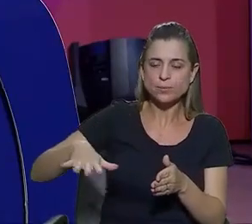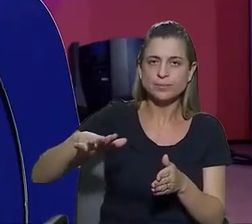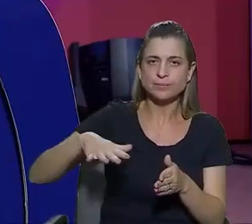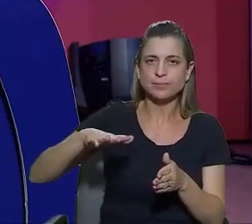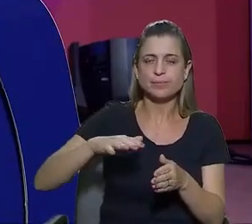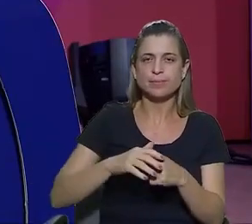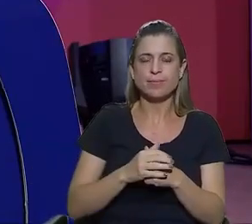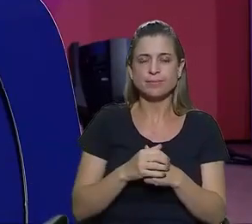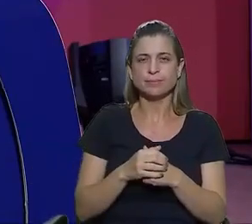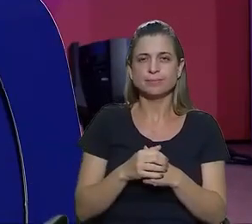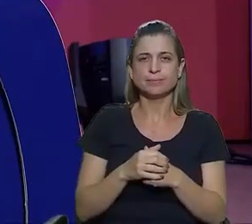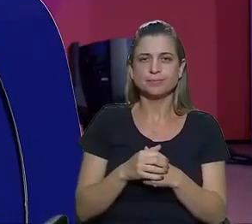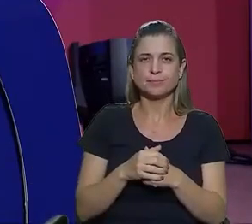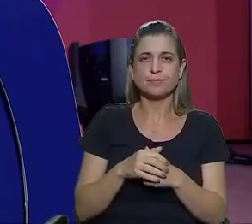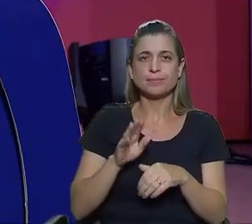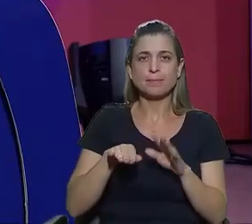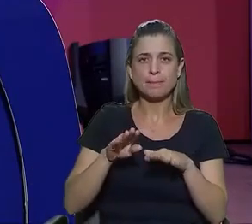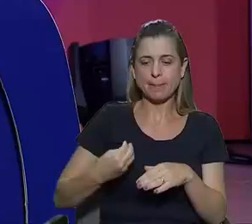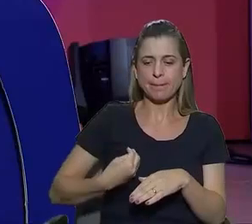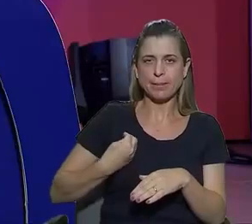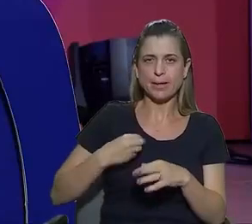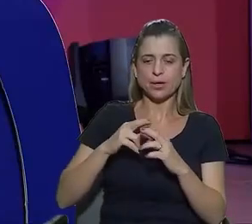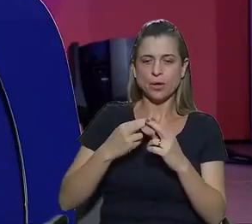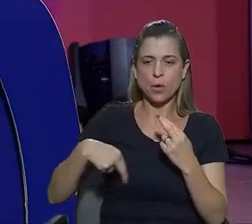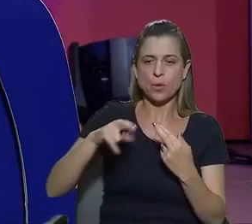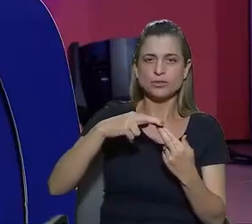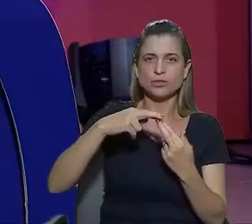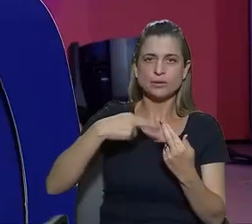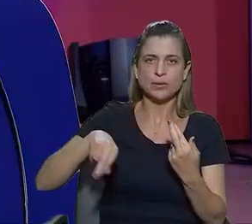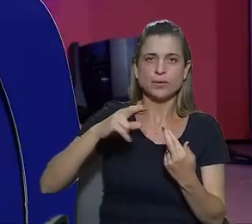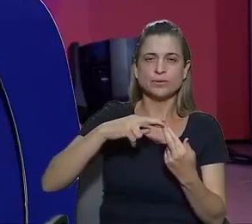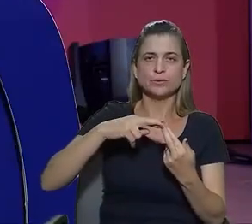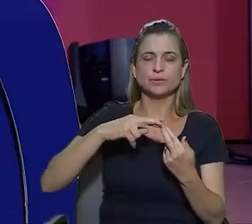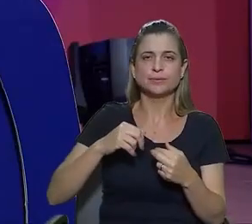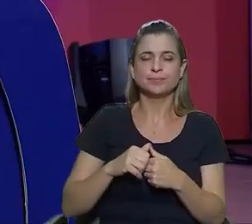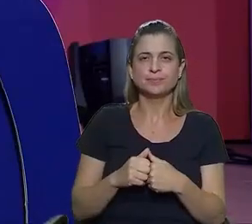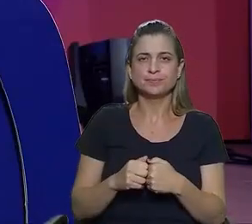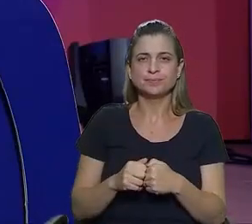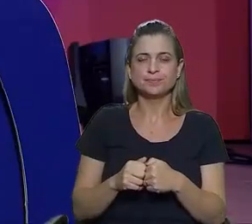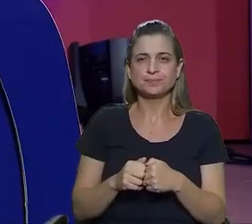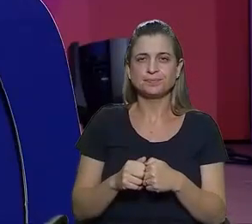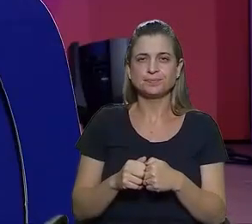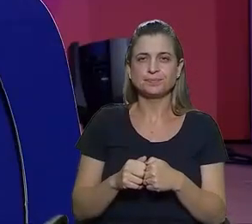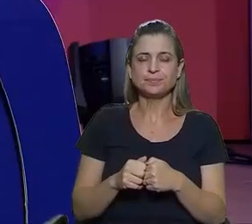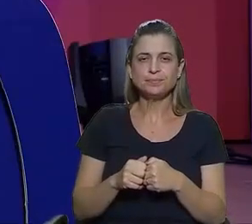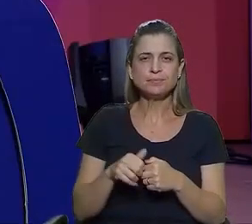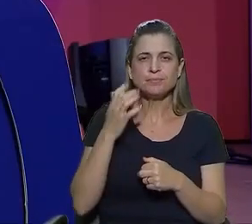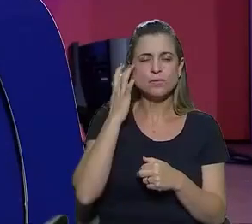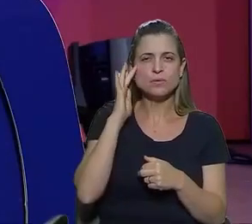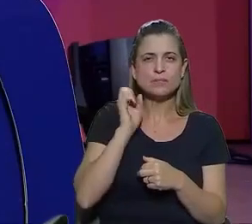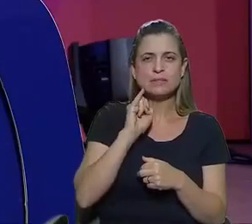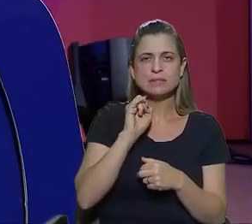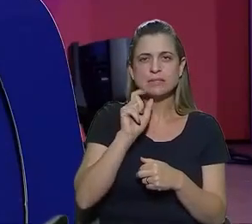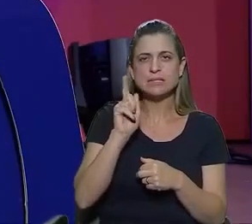fazer parte de uma rotina. Né? E eu não sei se foi a Geni que disse